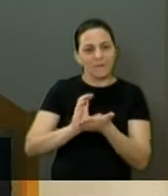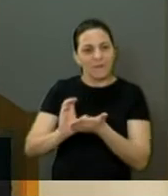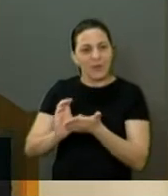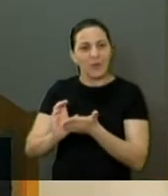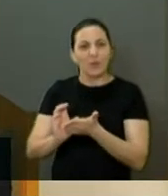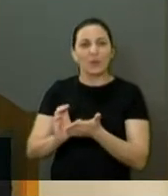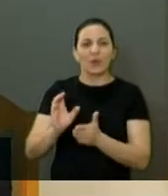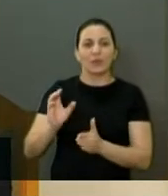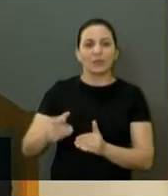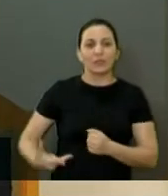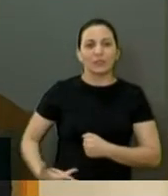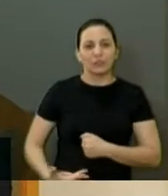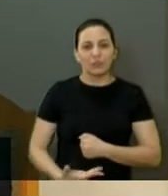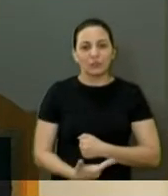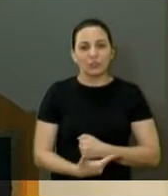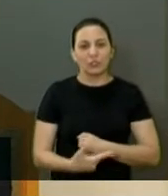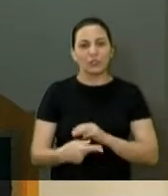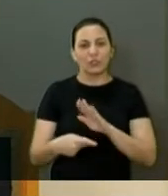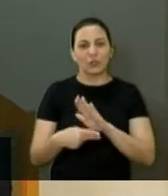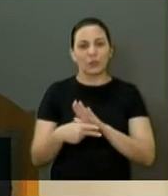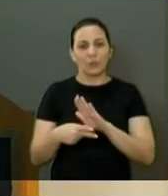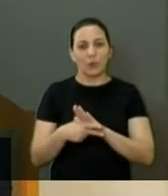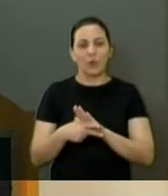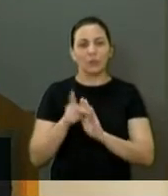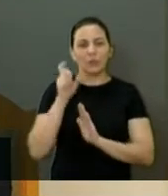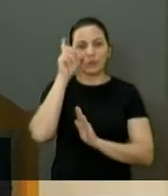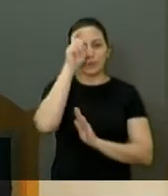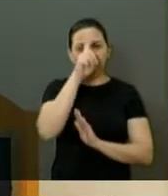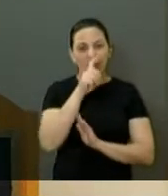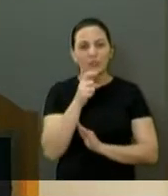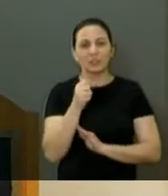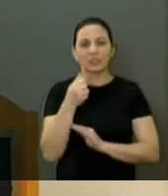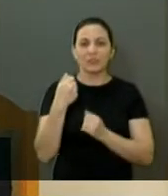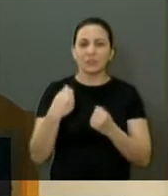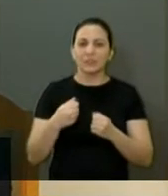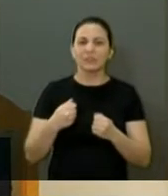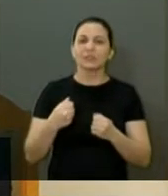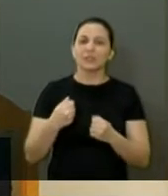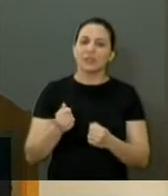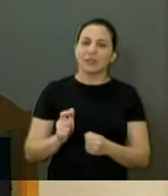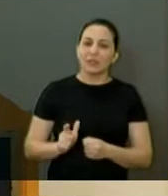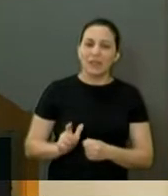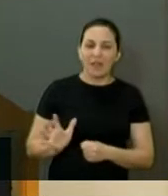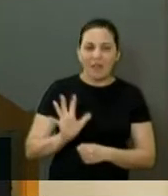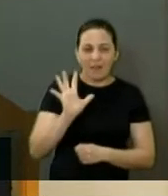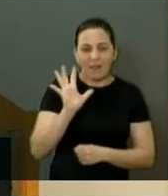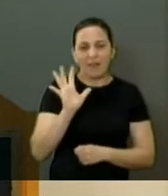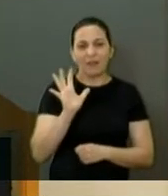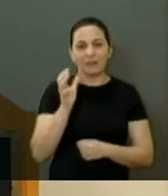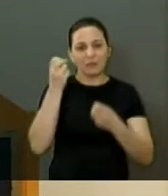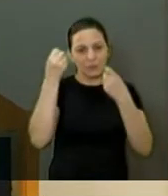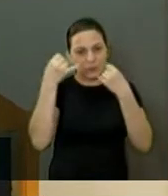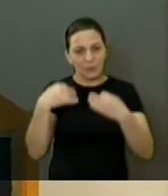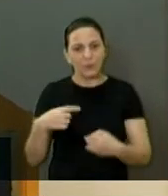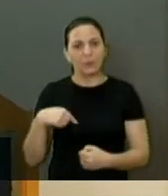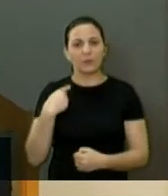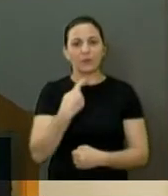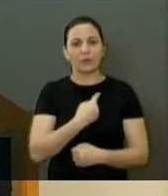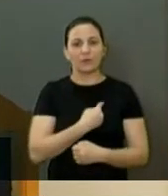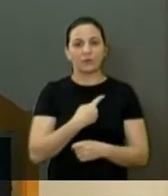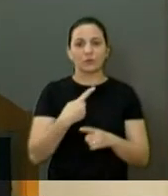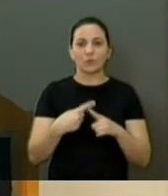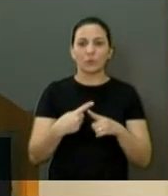cirurgia que a cirurgia de mais complexidade que gasta mais outro casamento explicou pra nós aqui